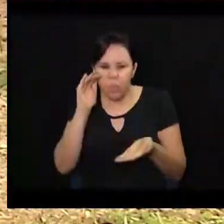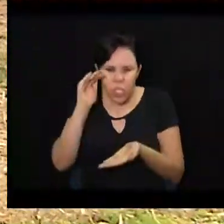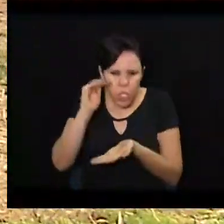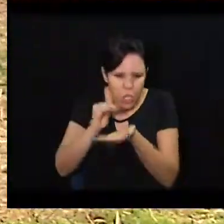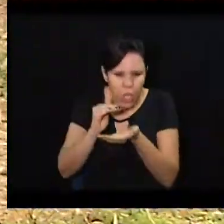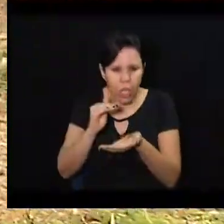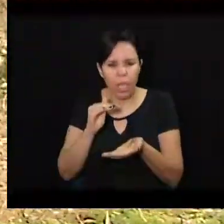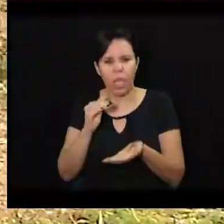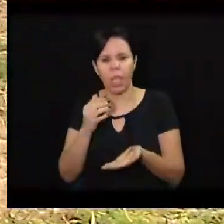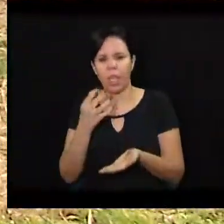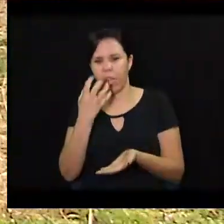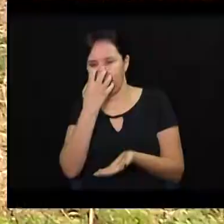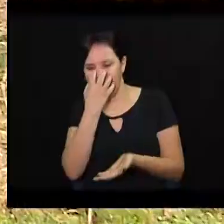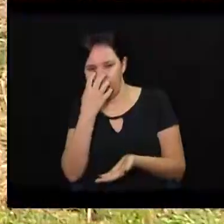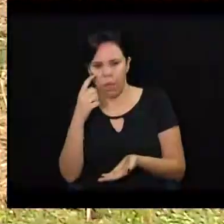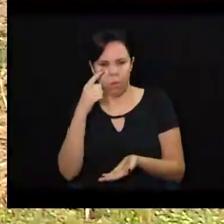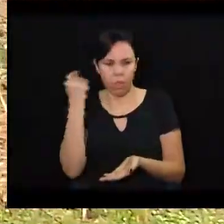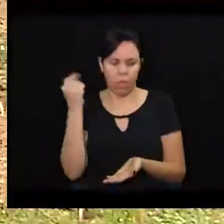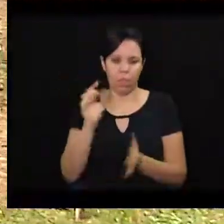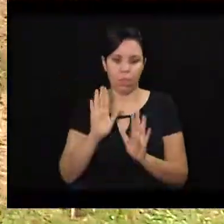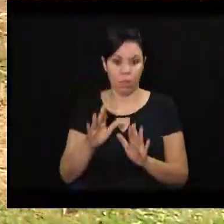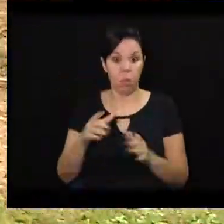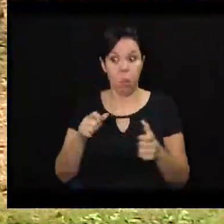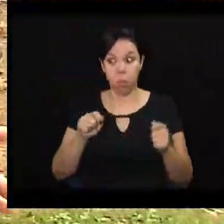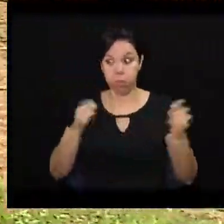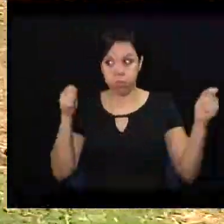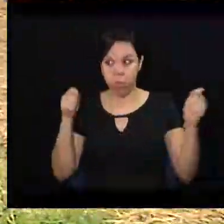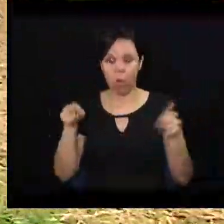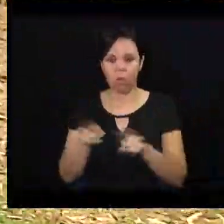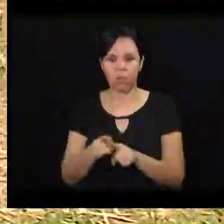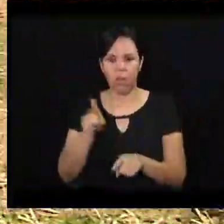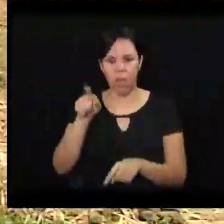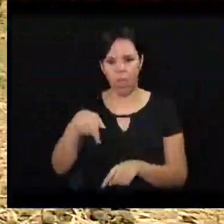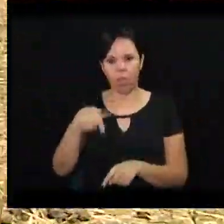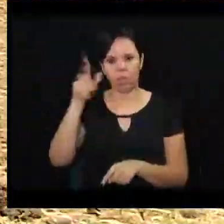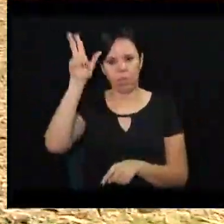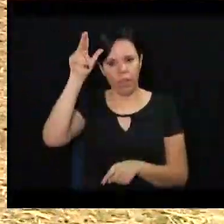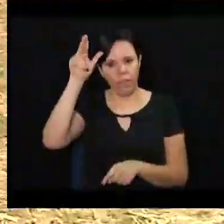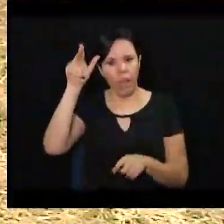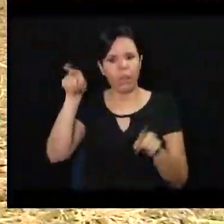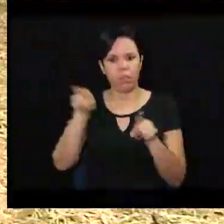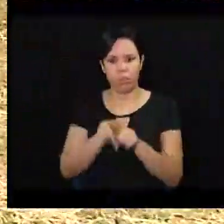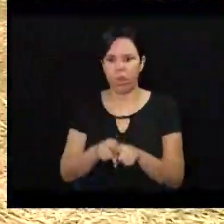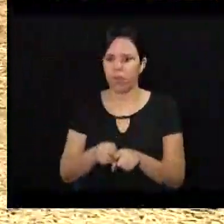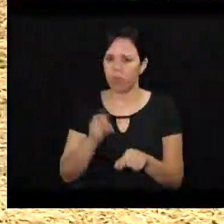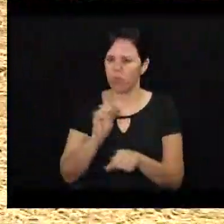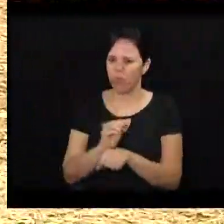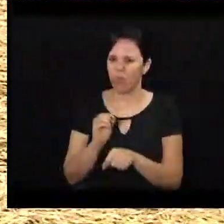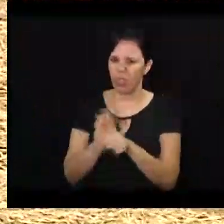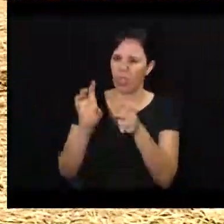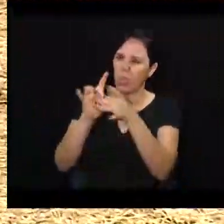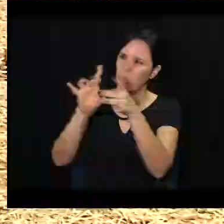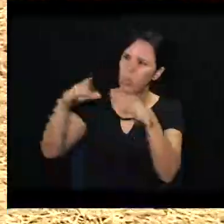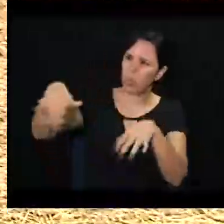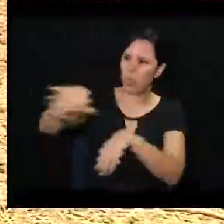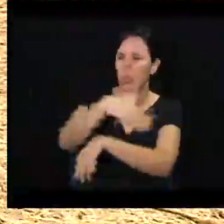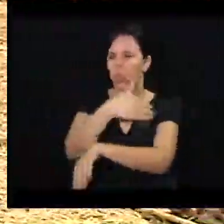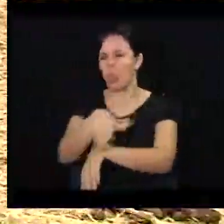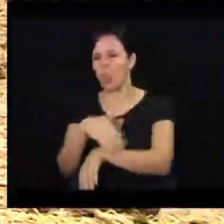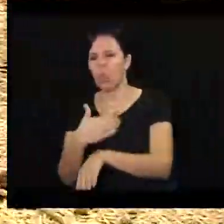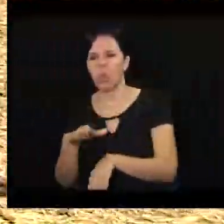e gatos. Animais maiores também são resgatados. Este cavalo aqui, por exemplo, ele estava solto nas ruas da